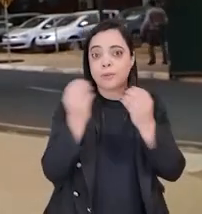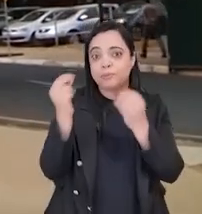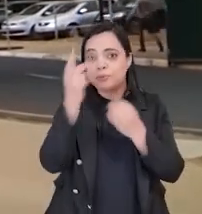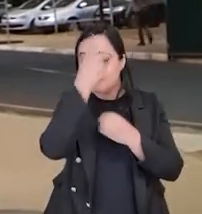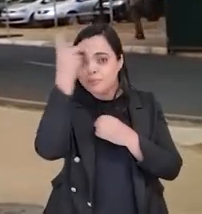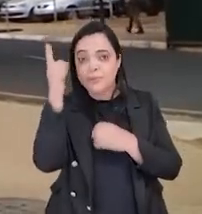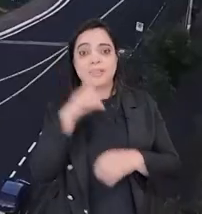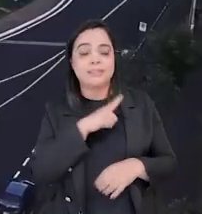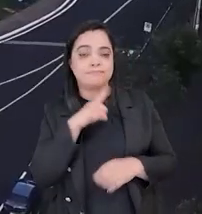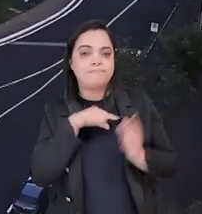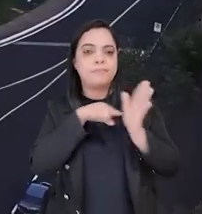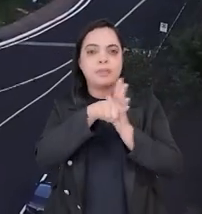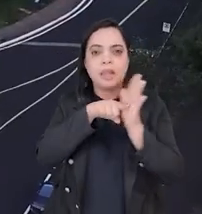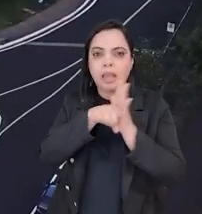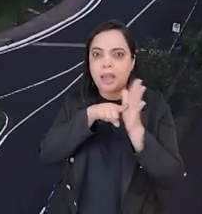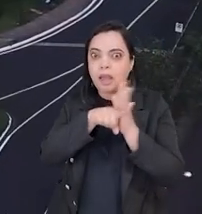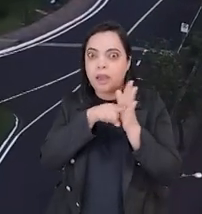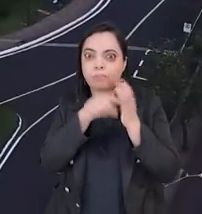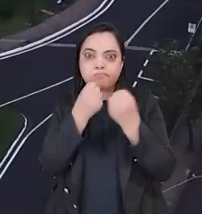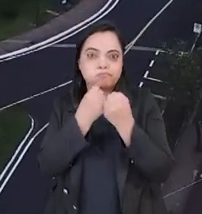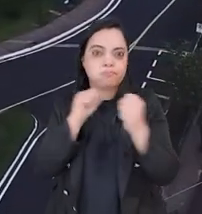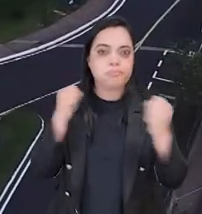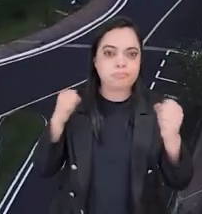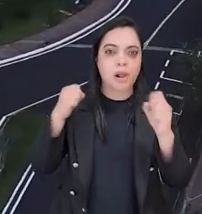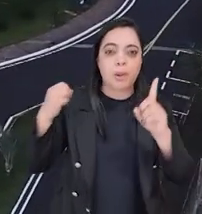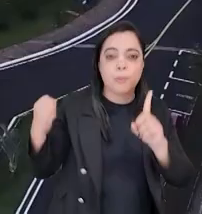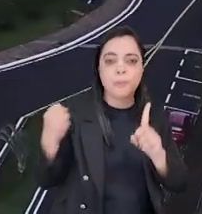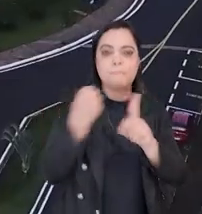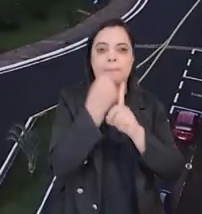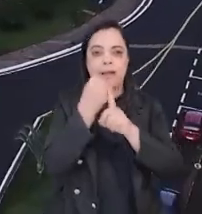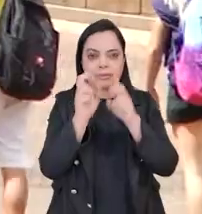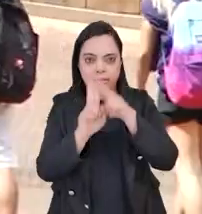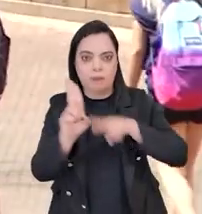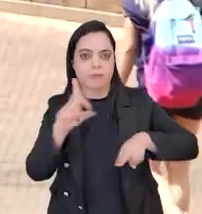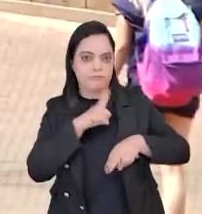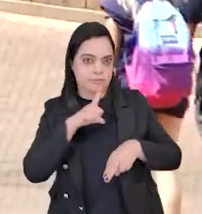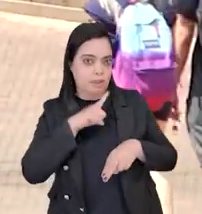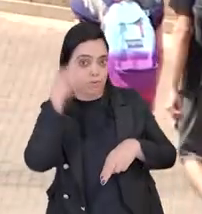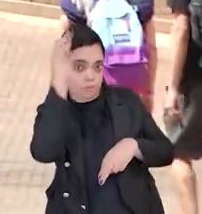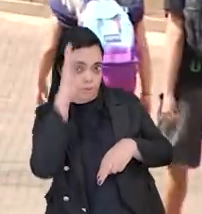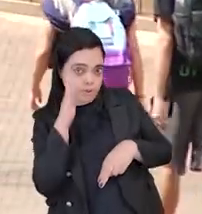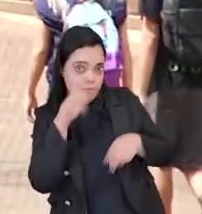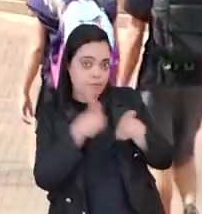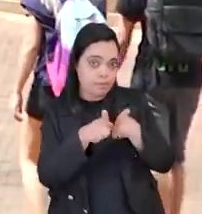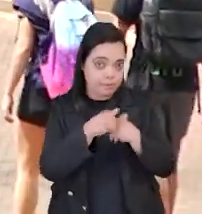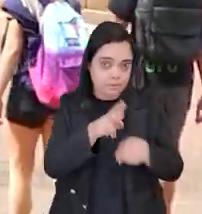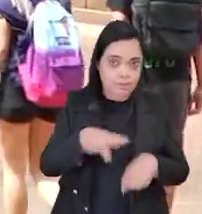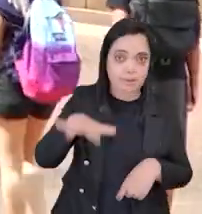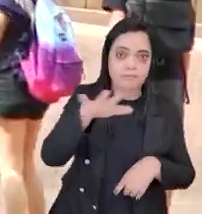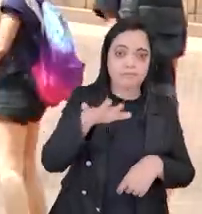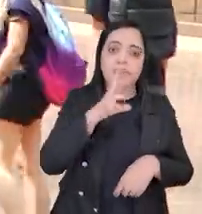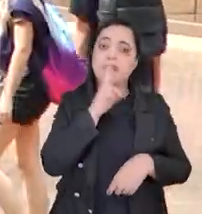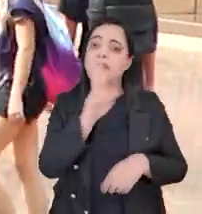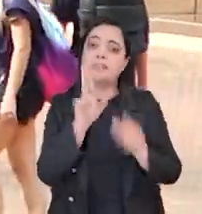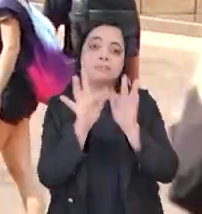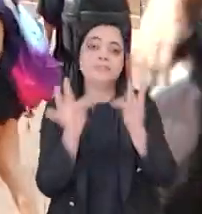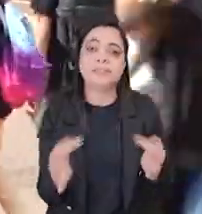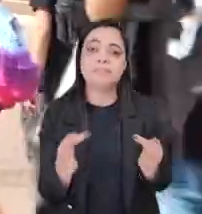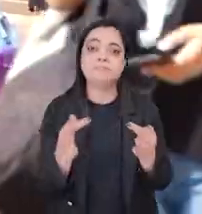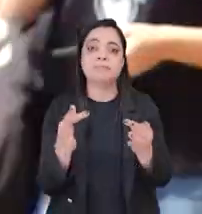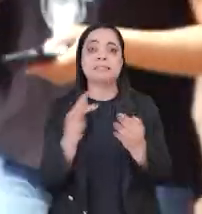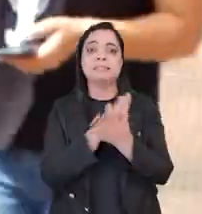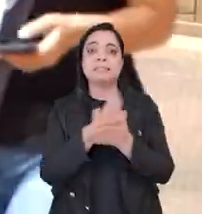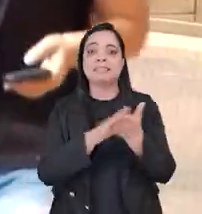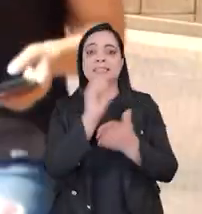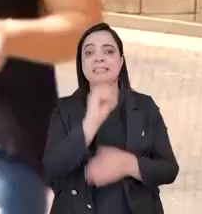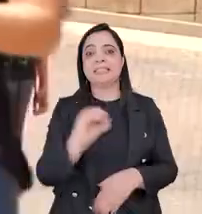que muitos podem ter quando se analisa o tamanho e o impacto que a universidade tem no país e na região e a resposta é